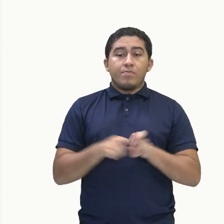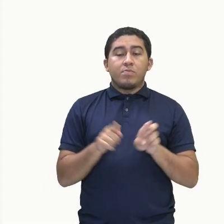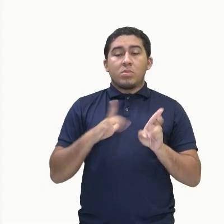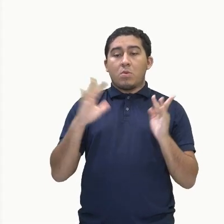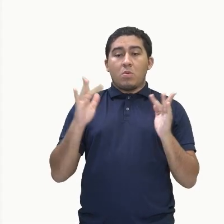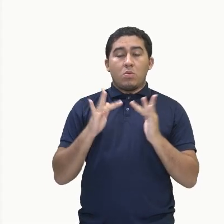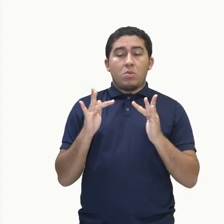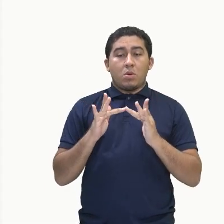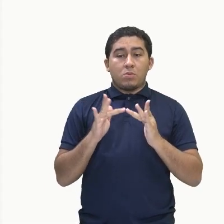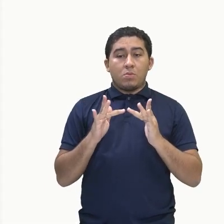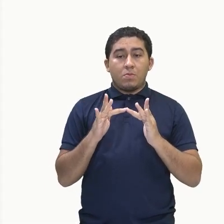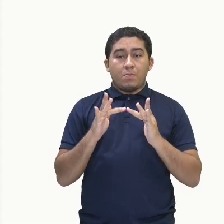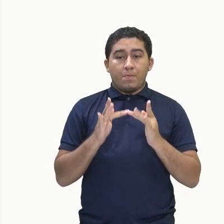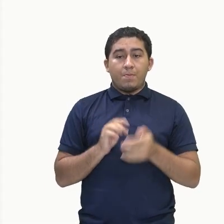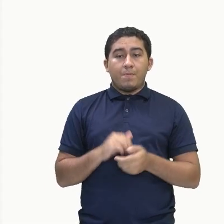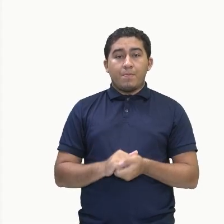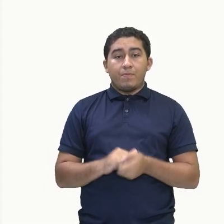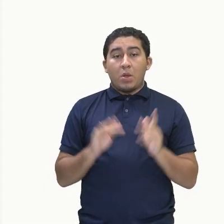encontro